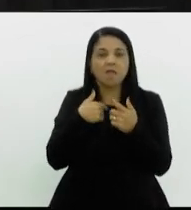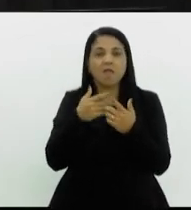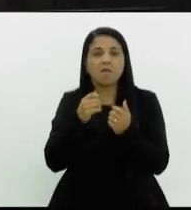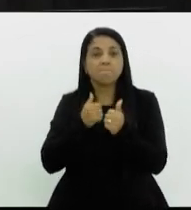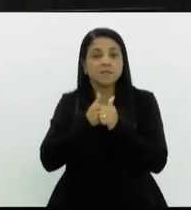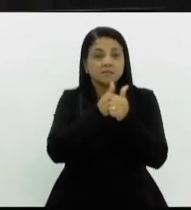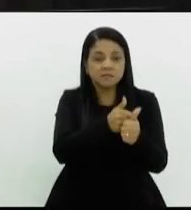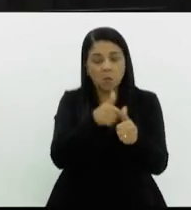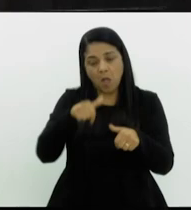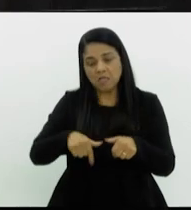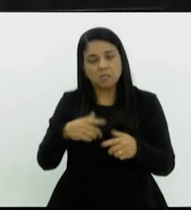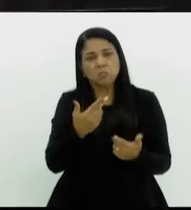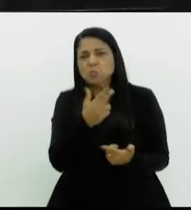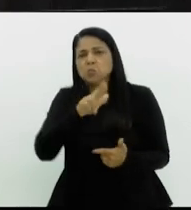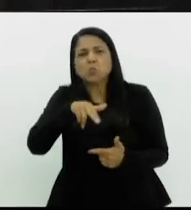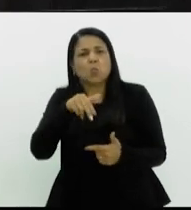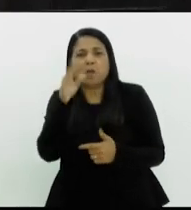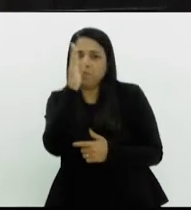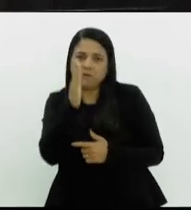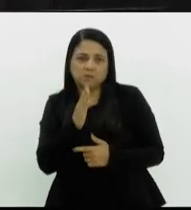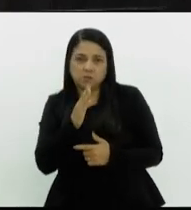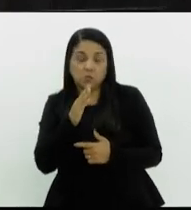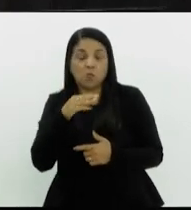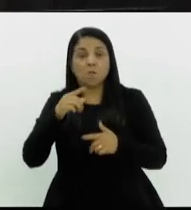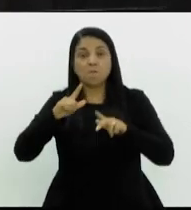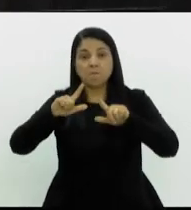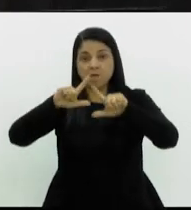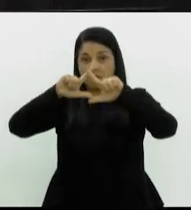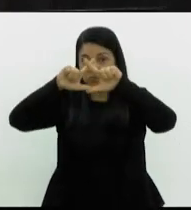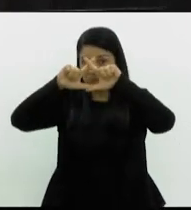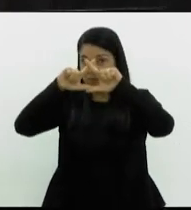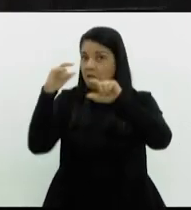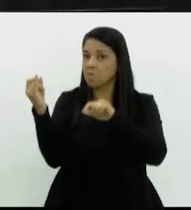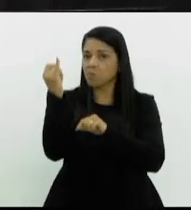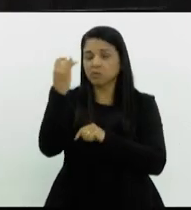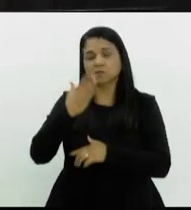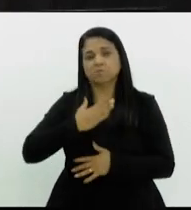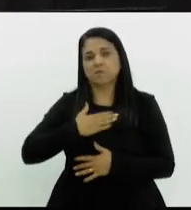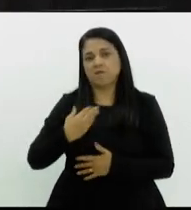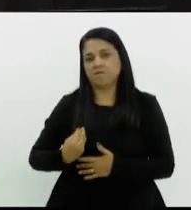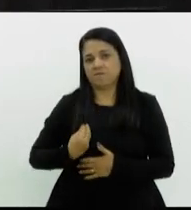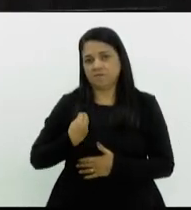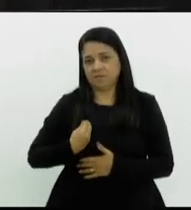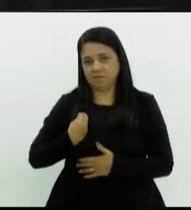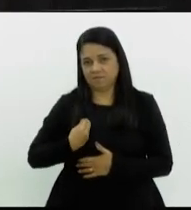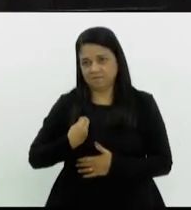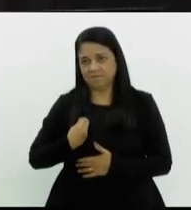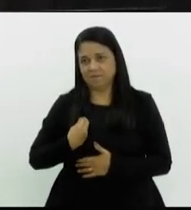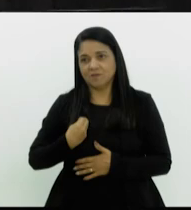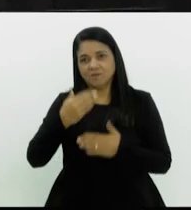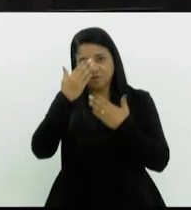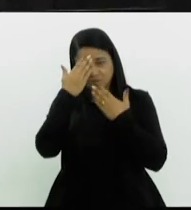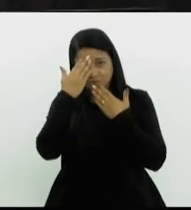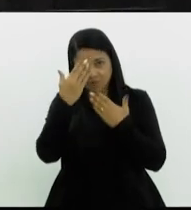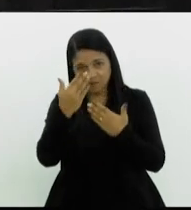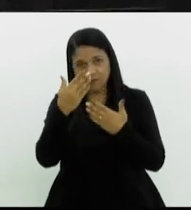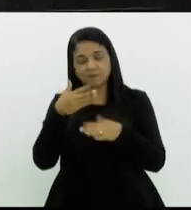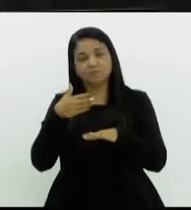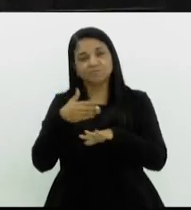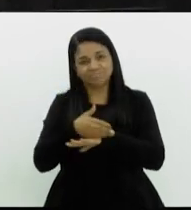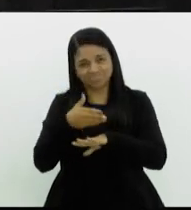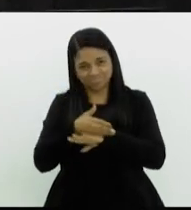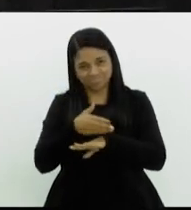meus irmãos de maçonaria que estão aqui, a maçonaria é uma coisa que faz parte importante da minha vida. Muito obrigado por estarem